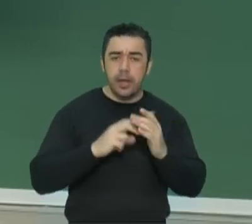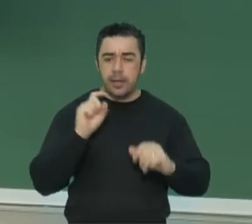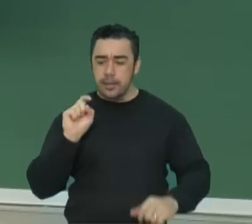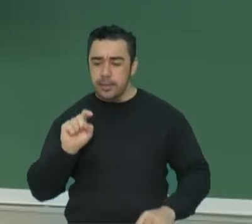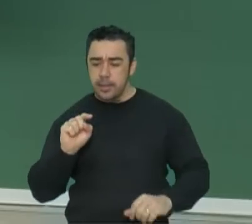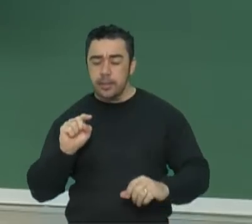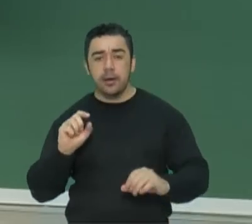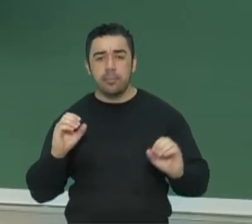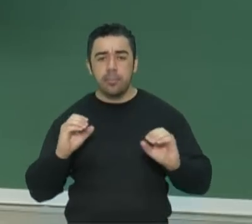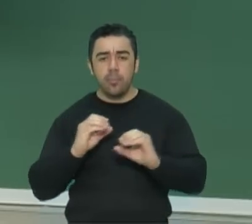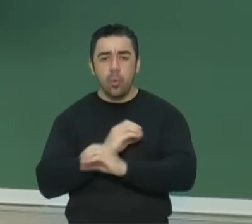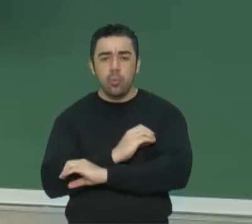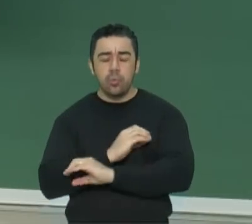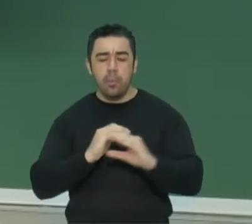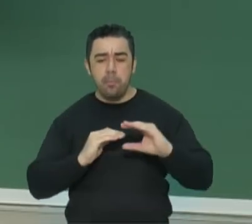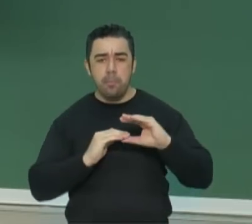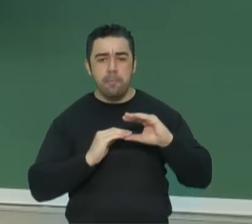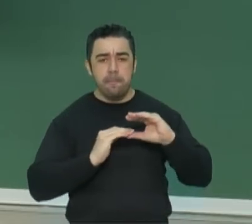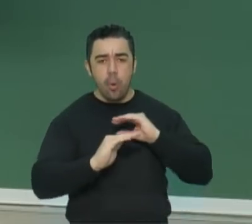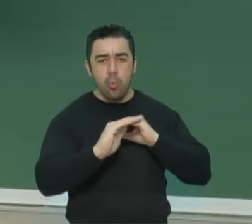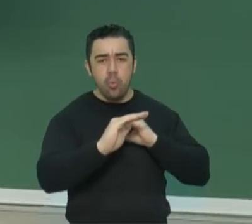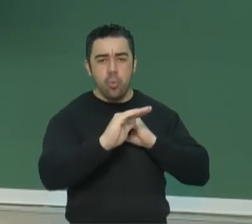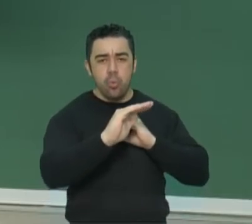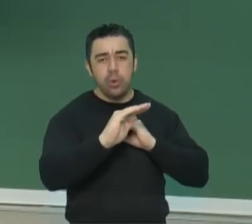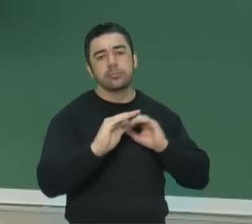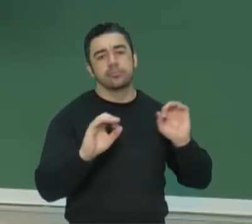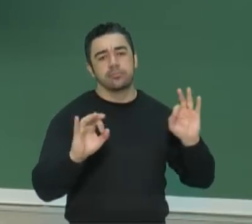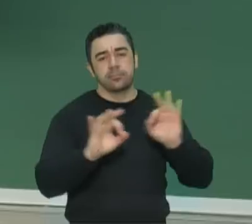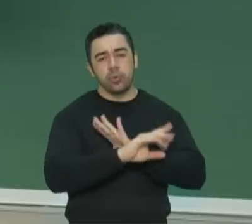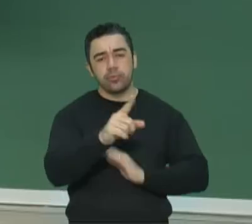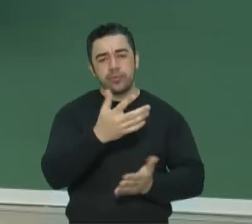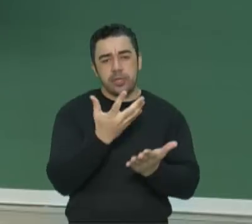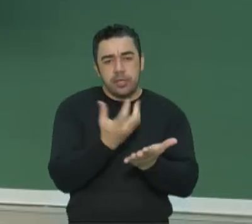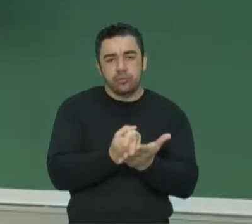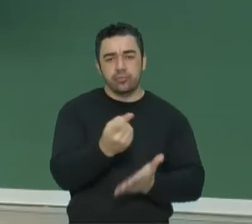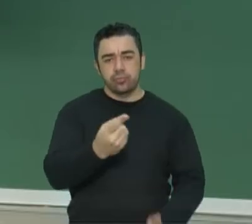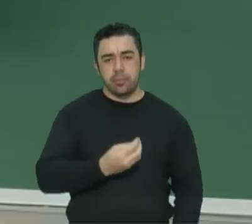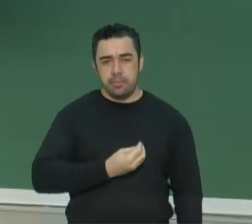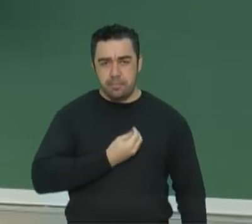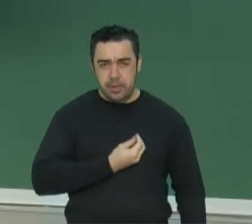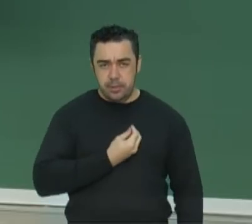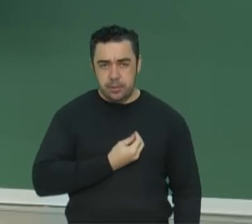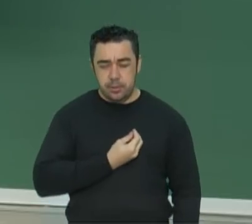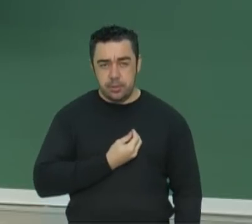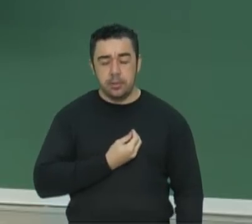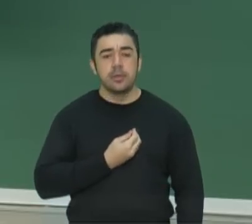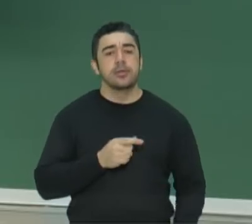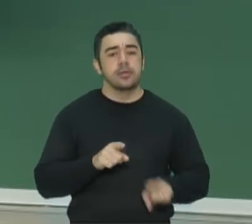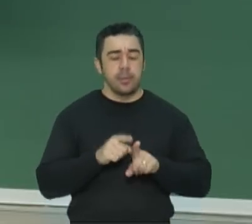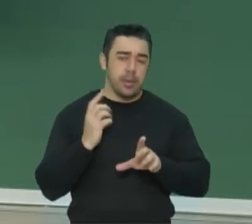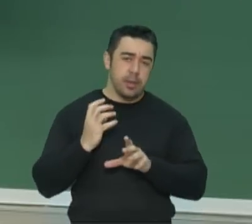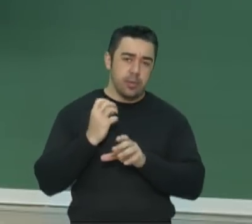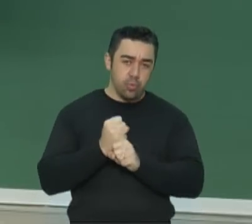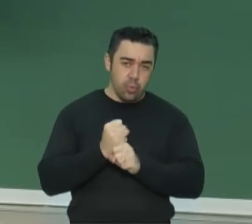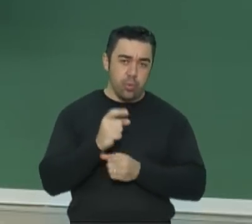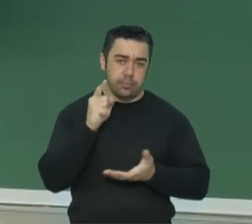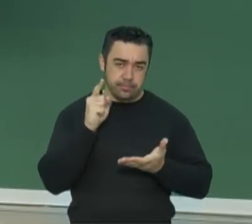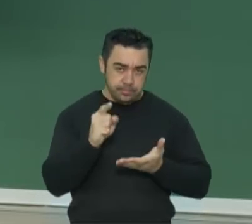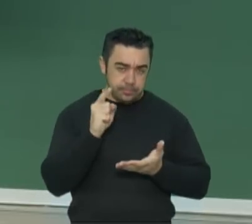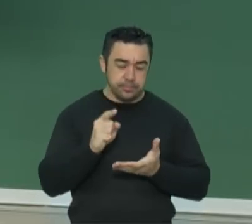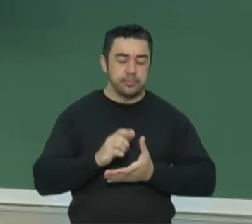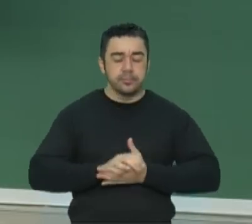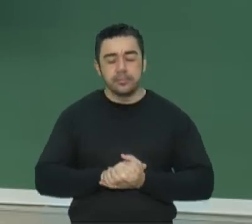em concluir sua tarefa. Super importante, você garante sua presença e você garante também a